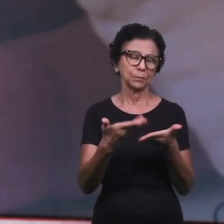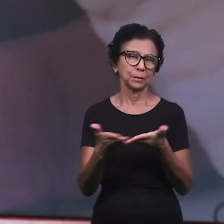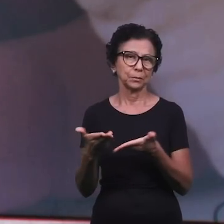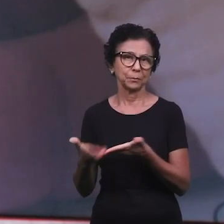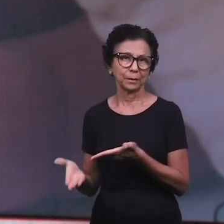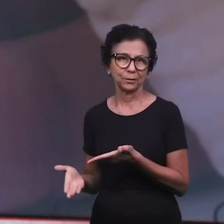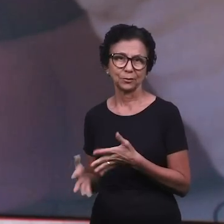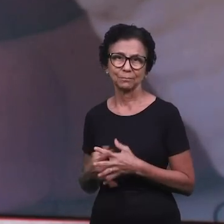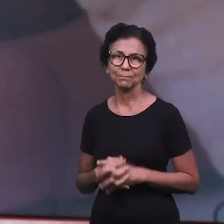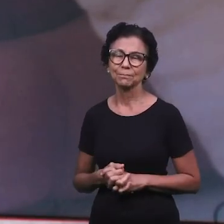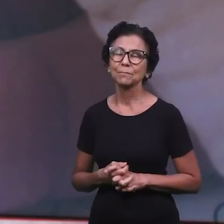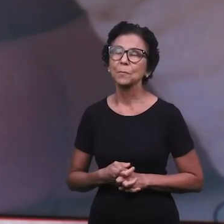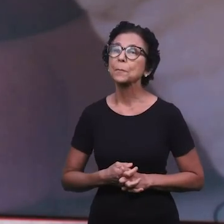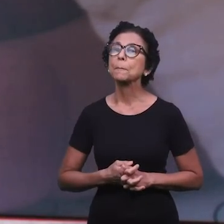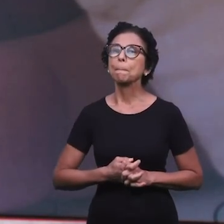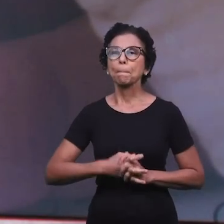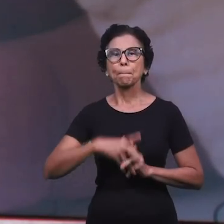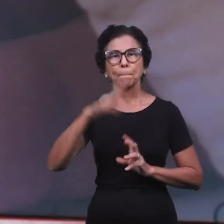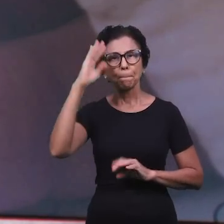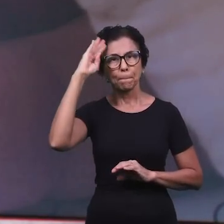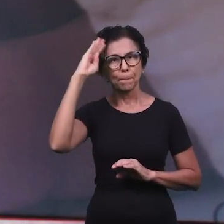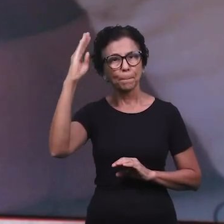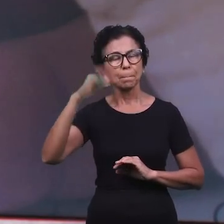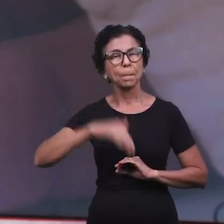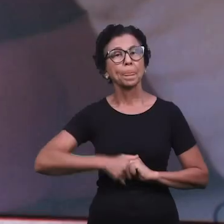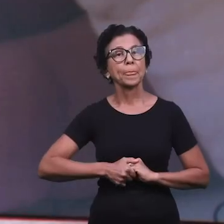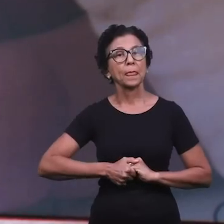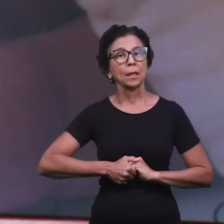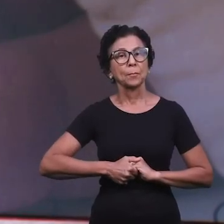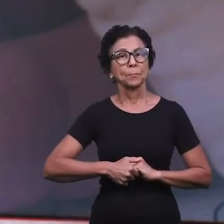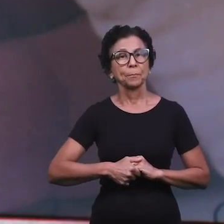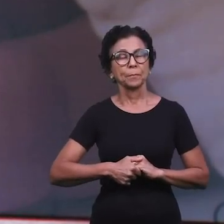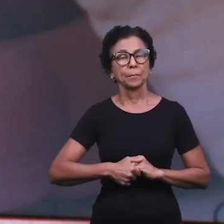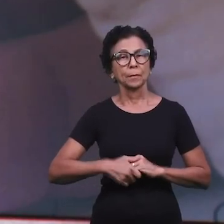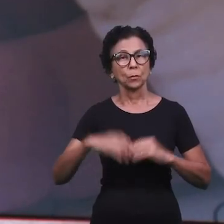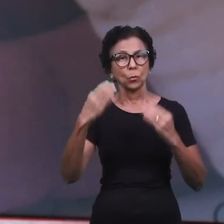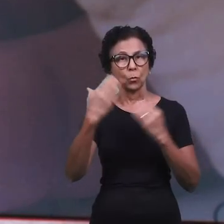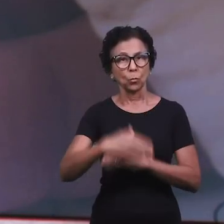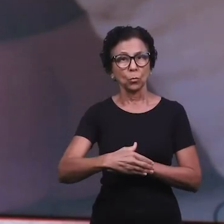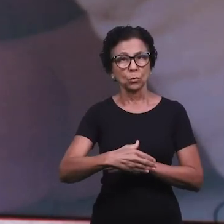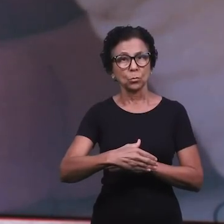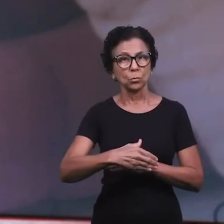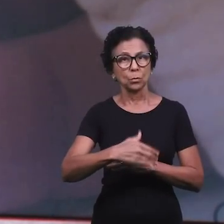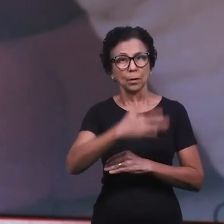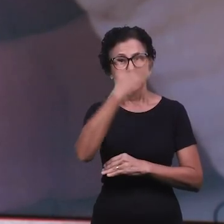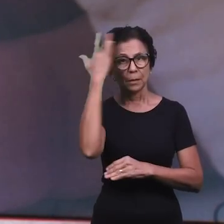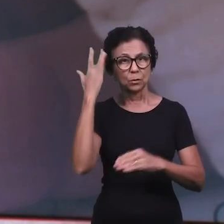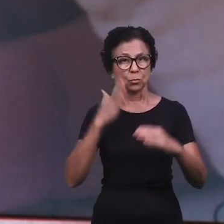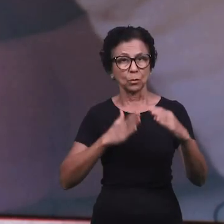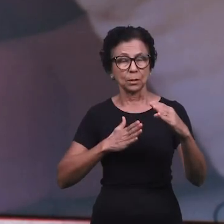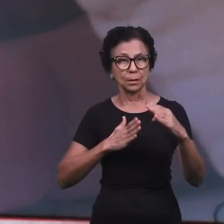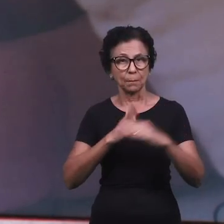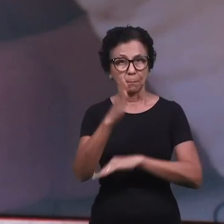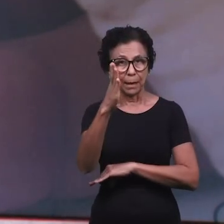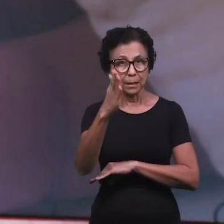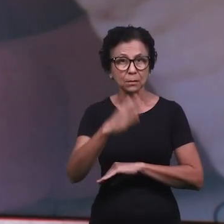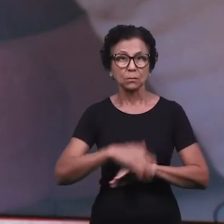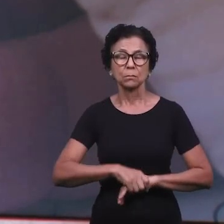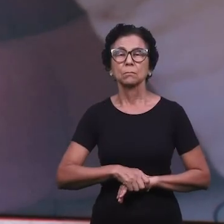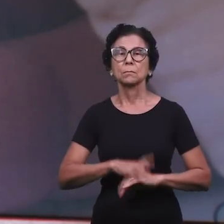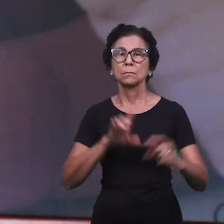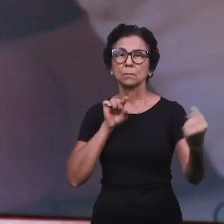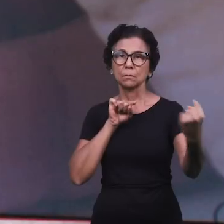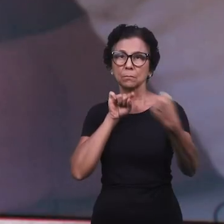é fundamental e é uma característica dos aprovados em concurso que eles têm metas de curto e de longo prazo. Tudo